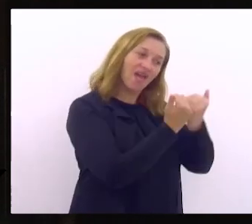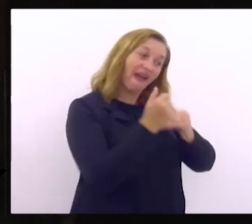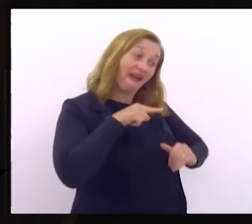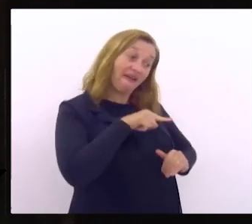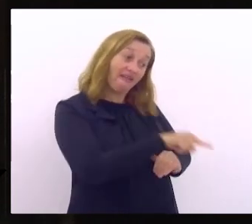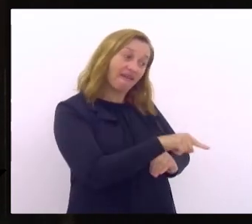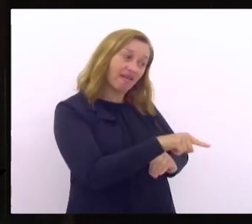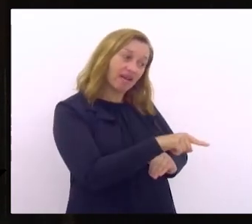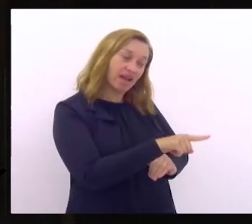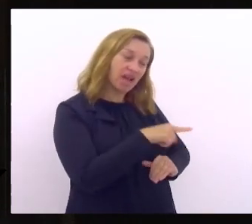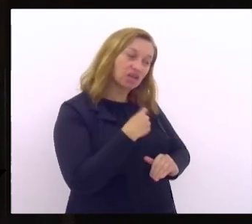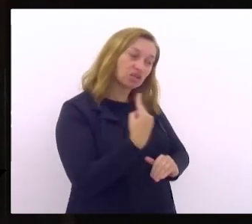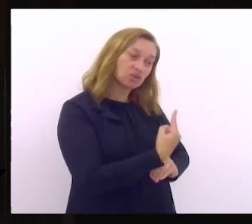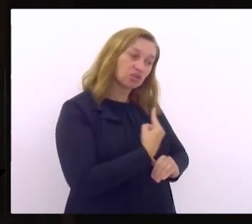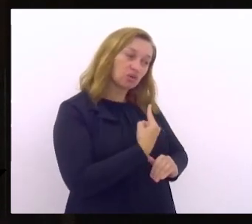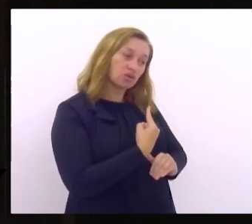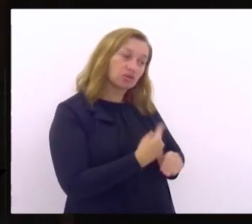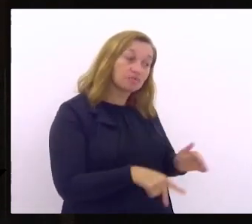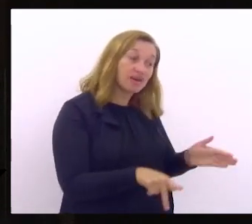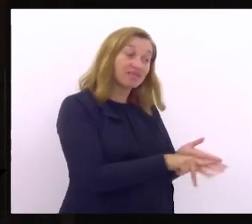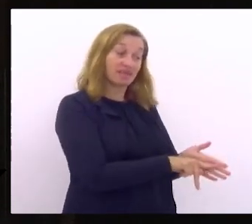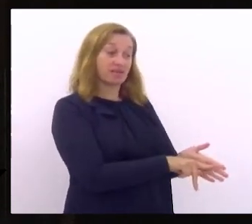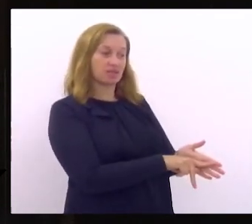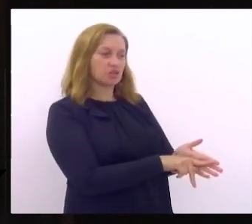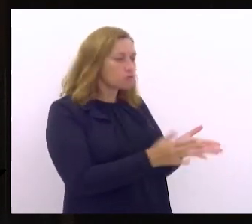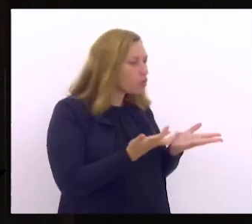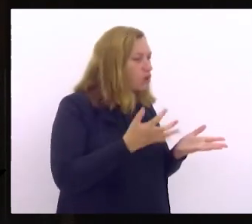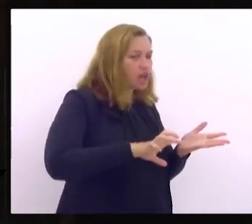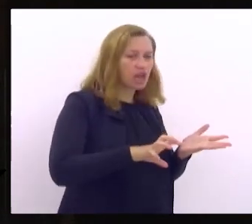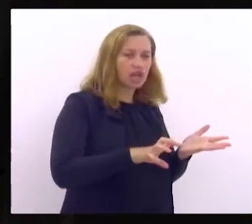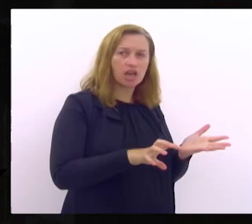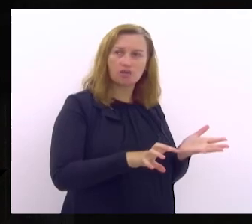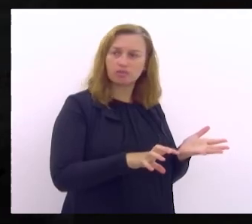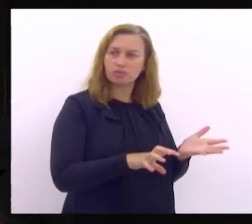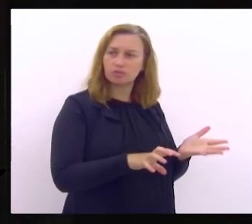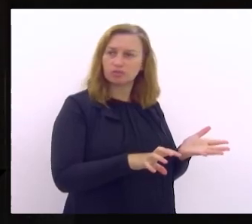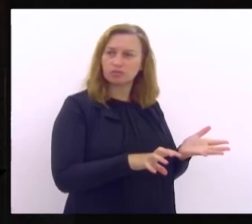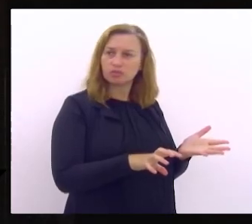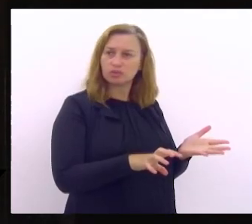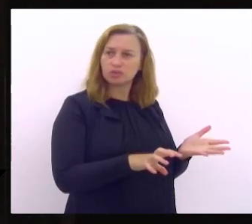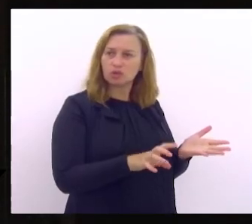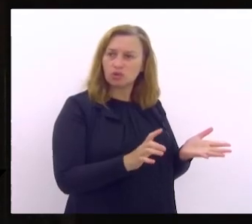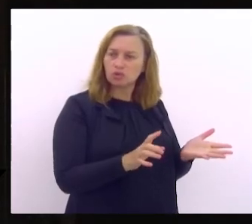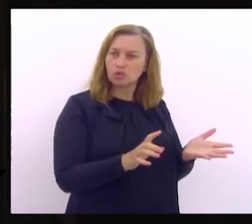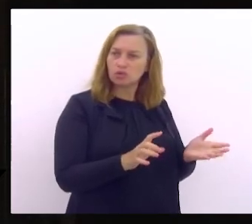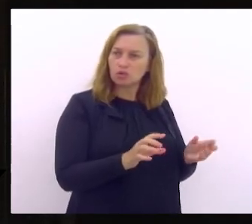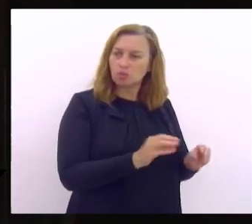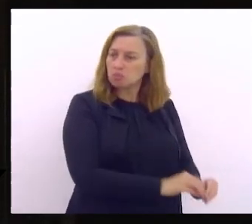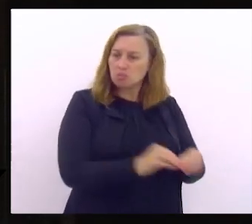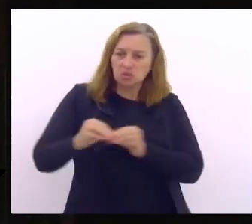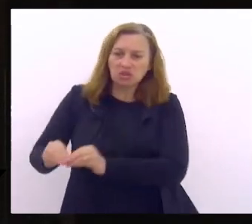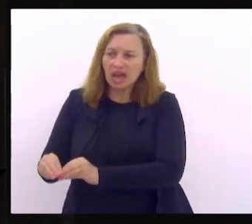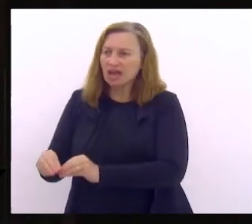ali, a nossa mãe é o Célio de Barros, nós não abrimos a mão da nossa mãe.